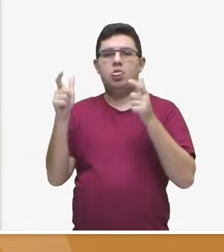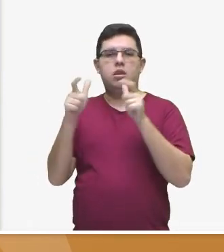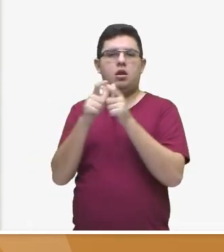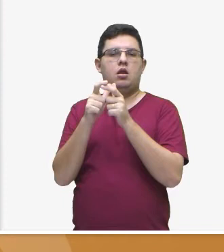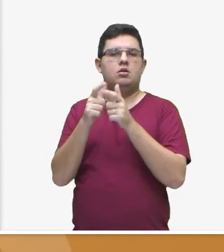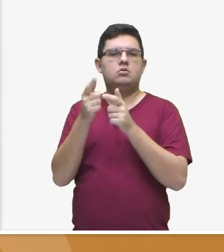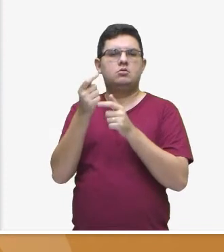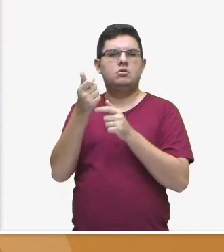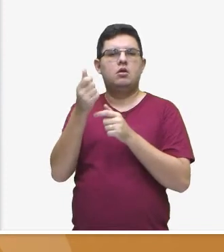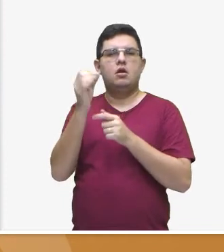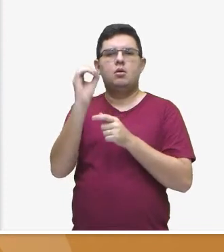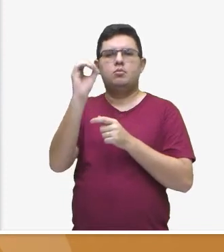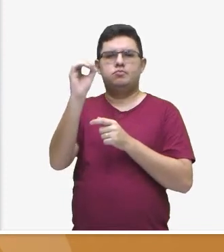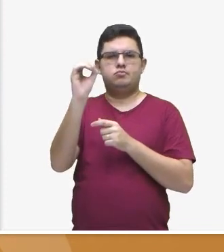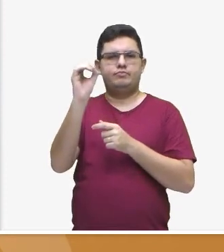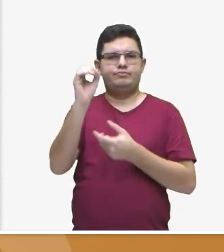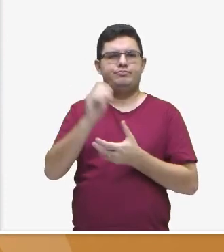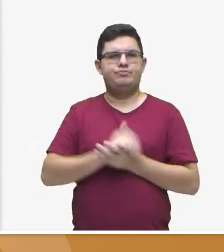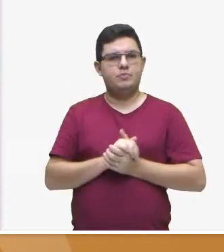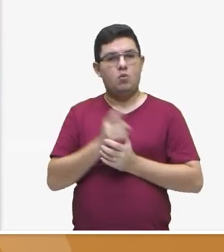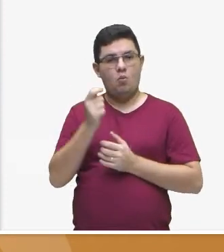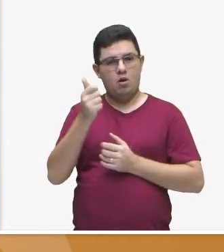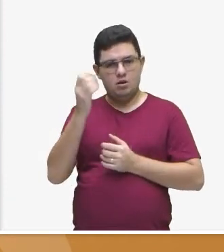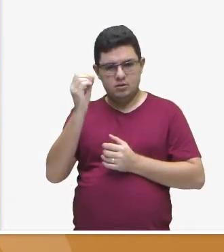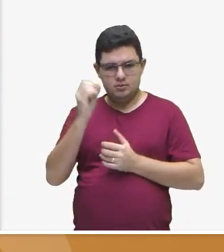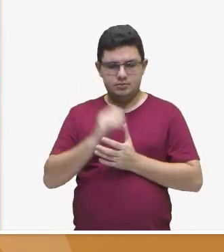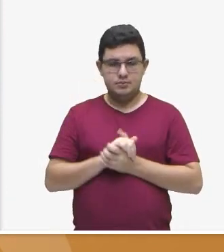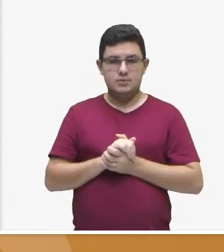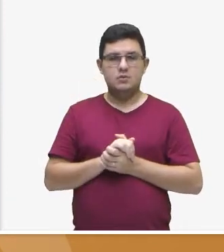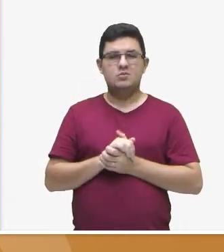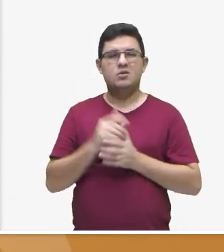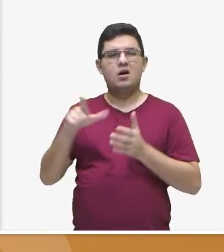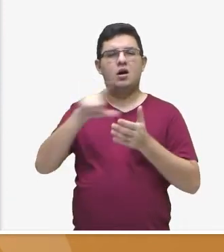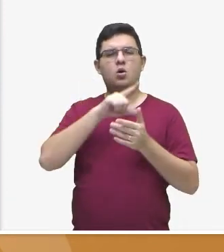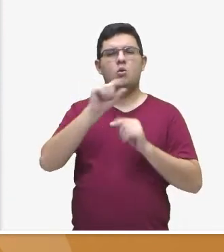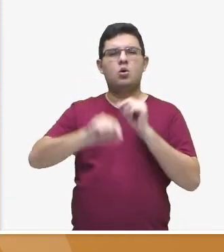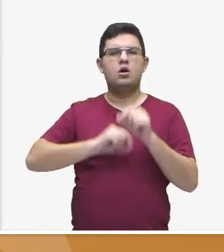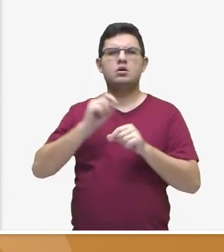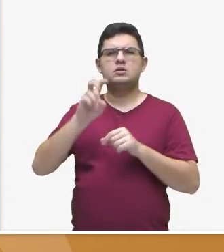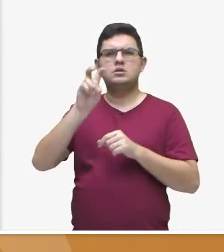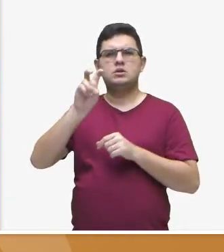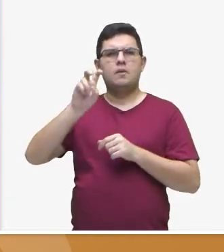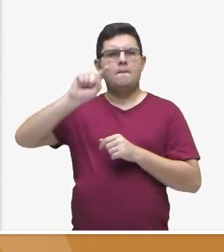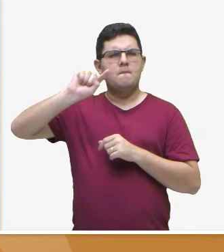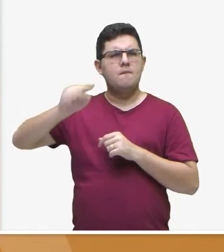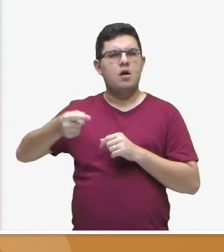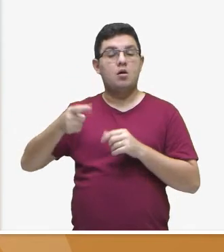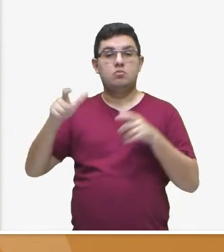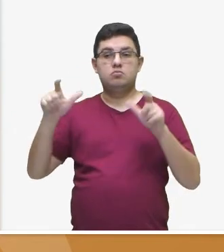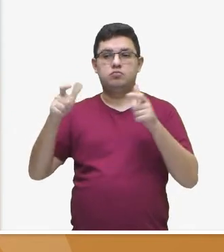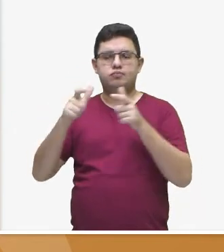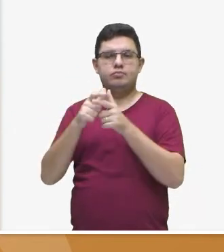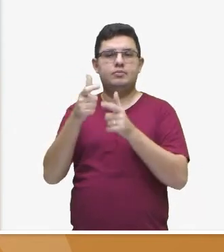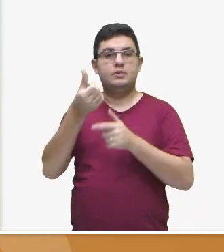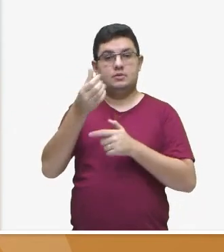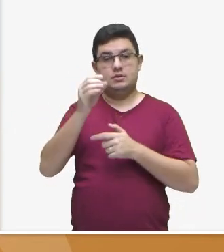sair de 5 milhões, né, para pouco mais de 600, 900 mil, é uma baixa muito alta,